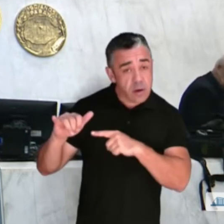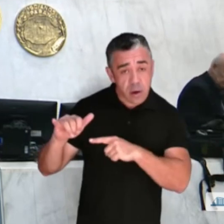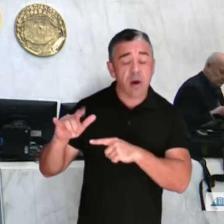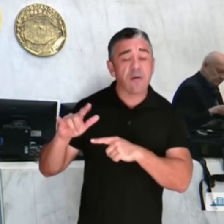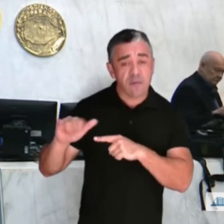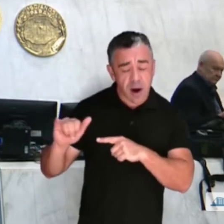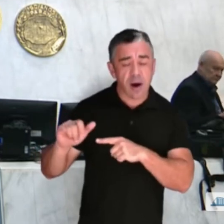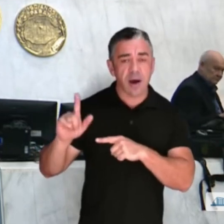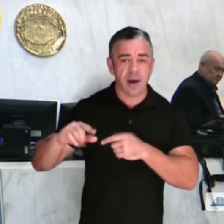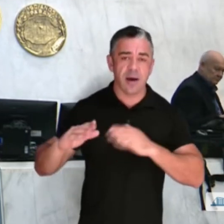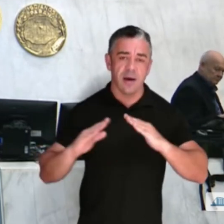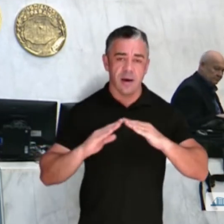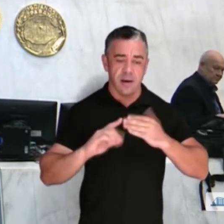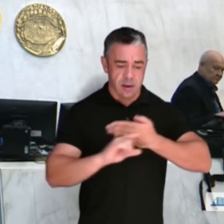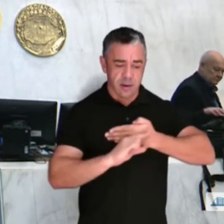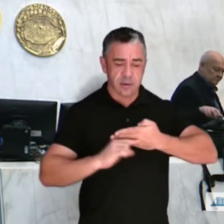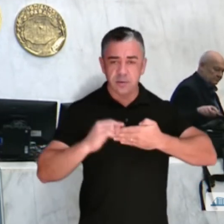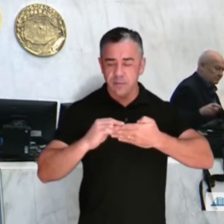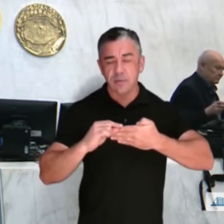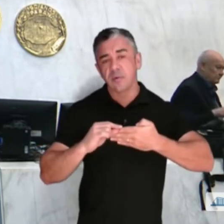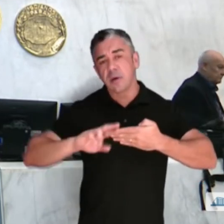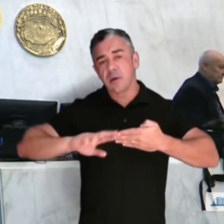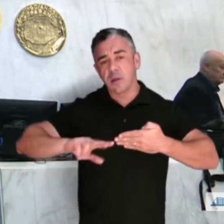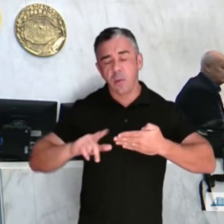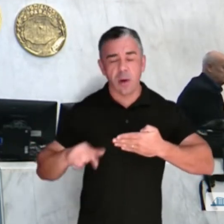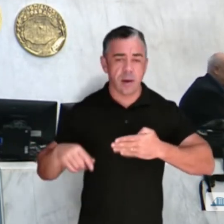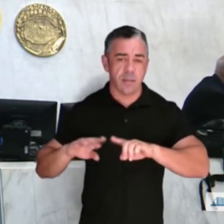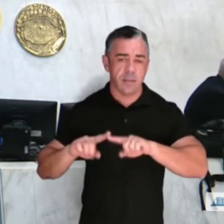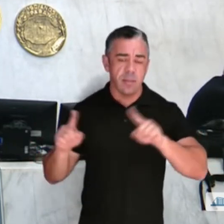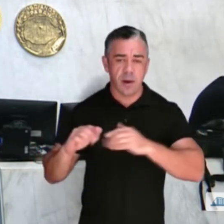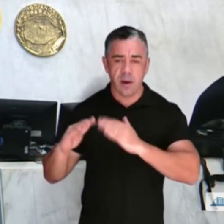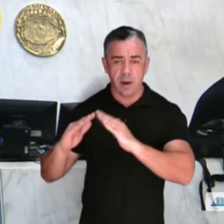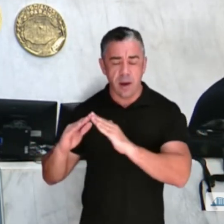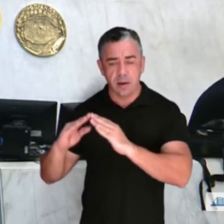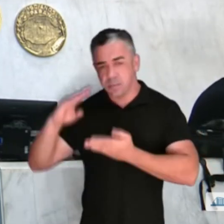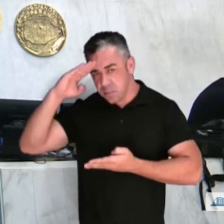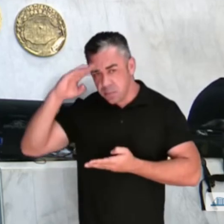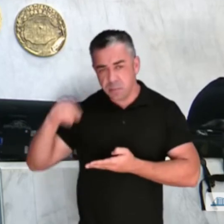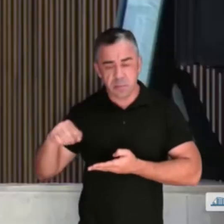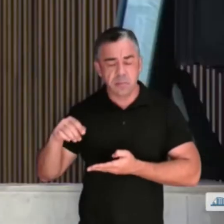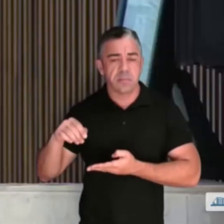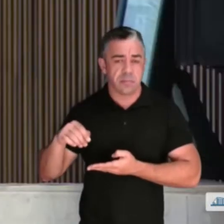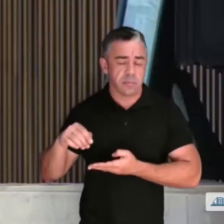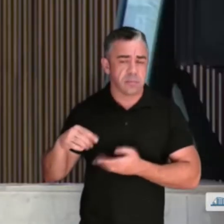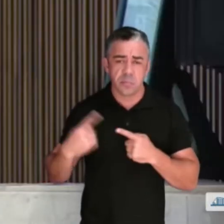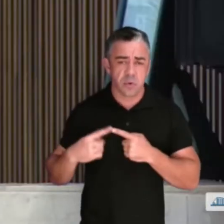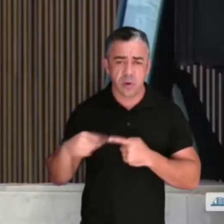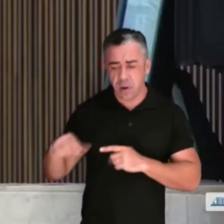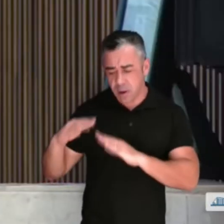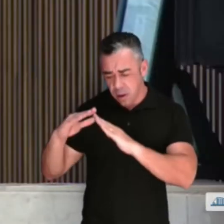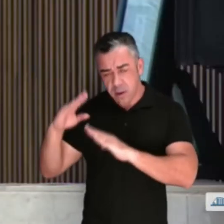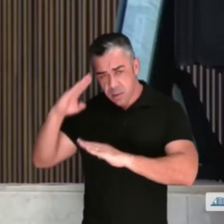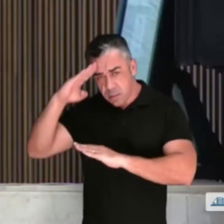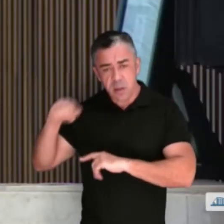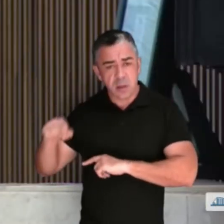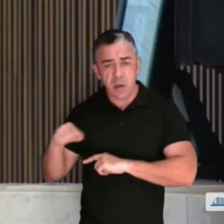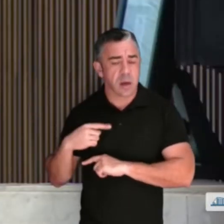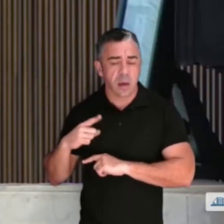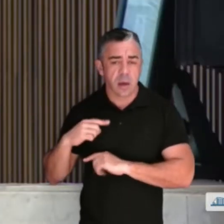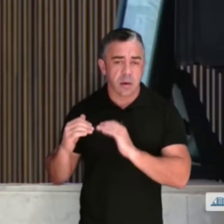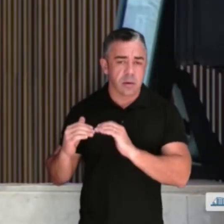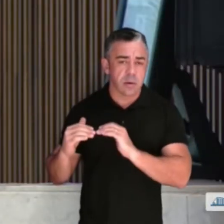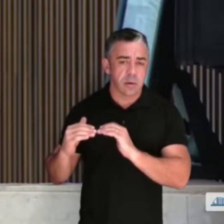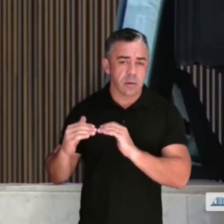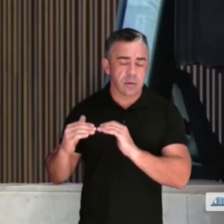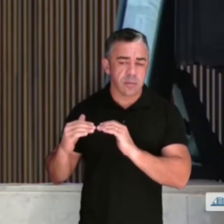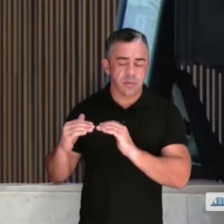será a Casa Civil e não mais a Casa Militar. Por que a Casa Militar vai se tornar